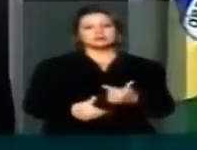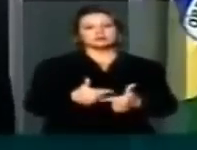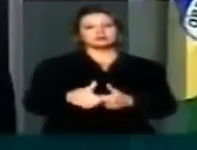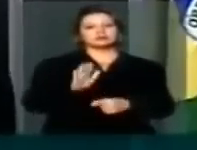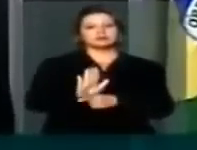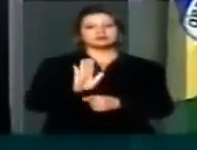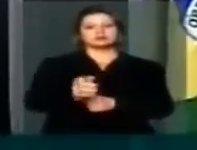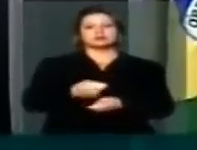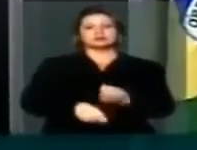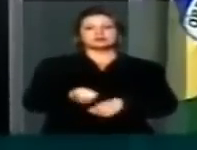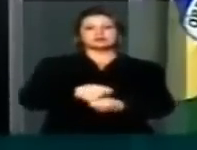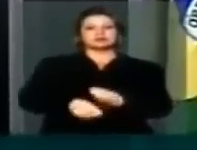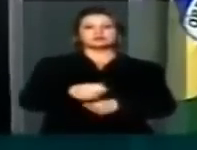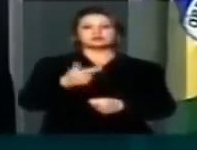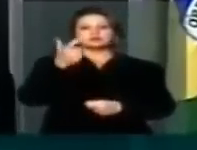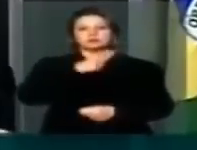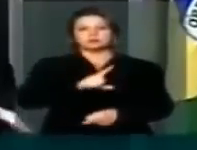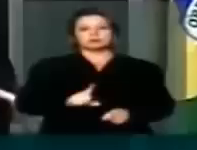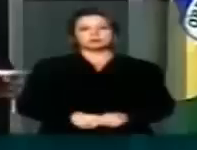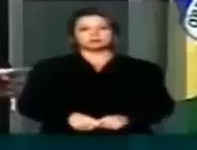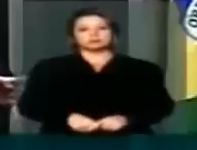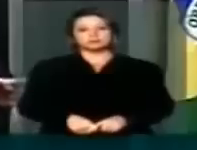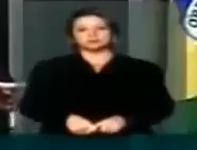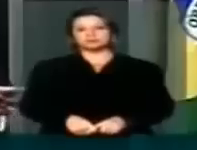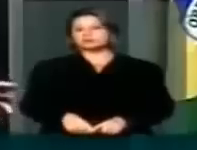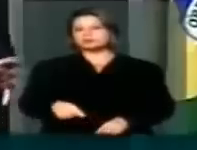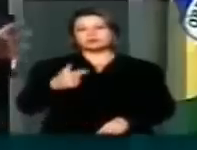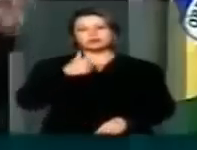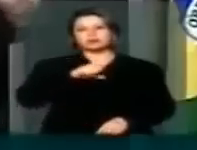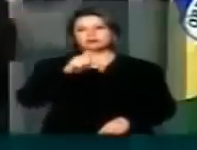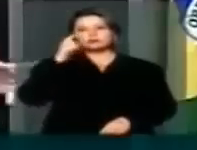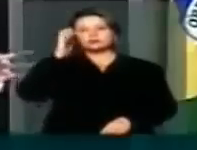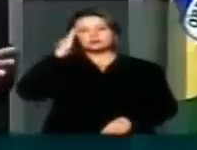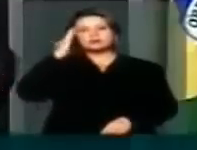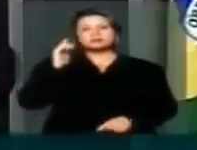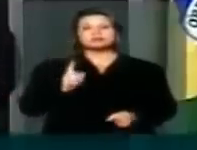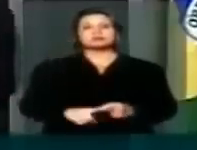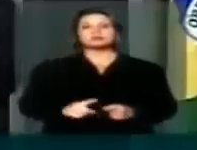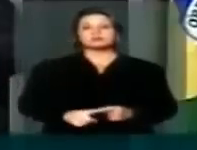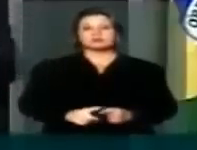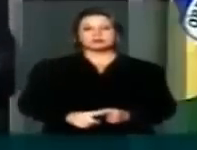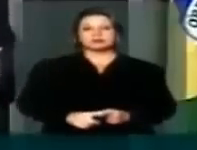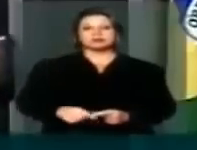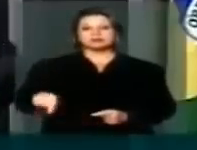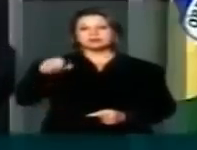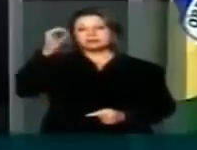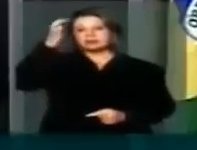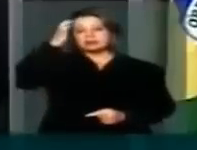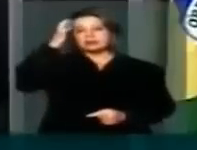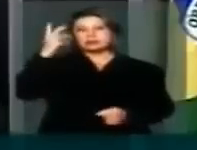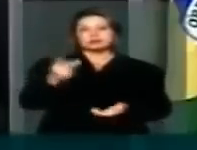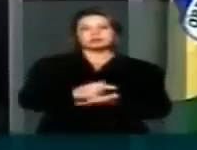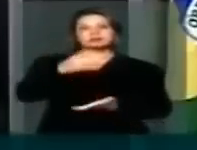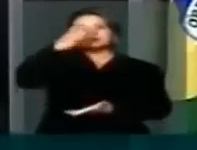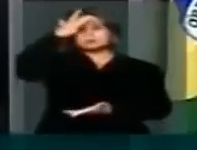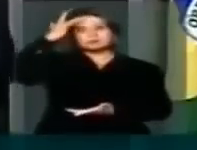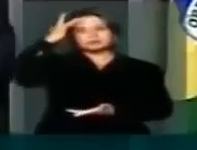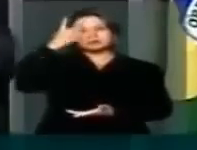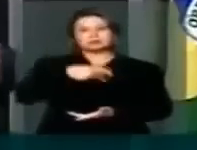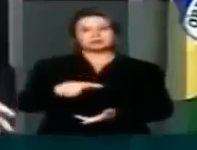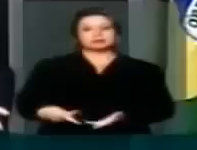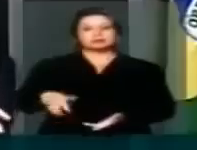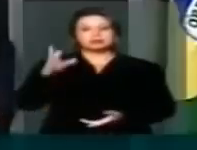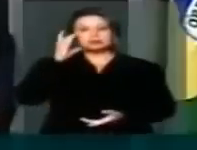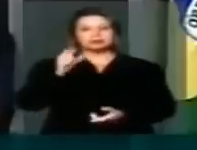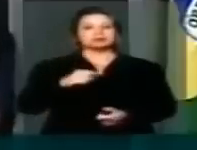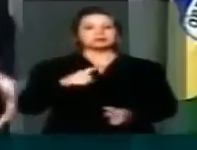para poder fazer a economia do Brasil girar. Eu não consigo compreender a cabeça da presidente Dilma. Se ela